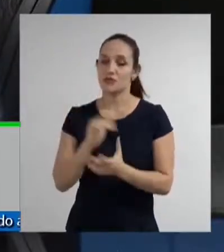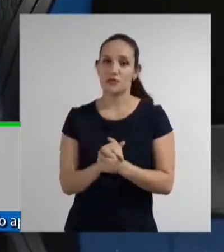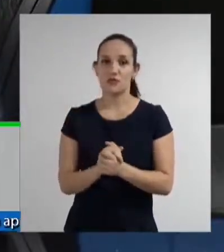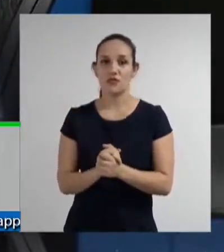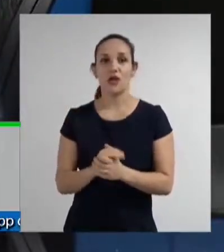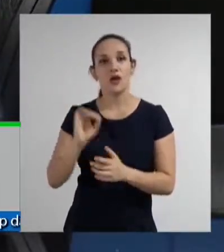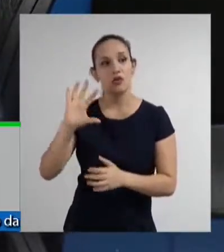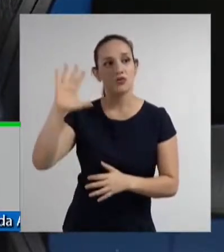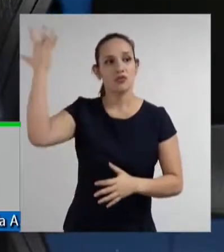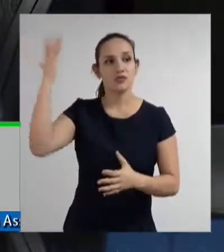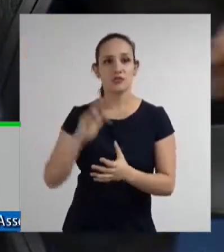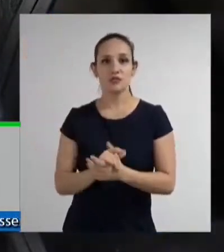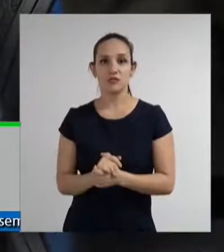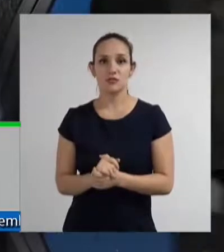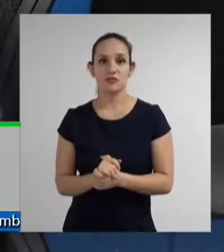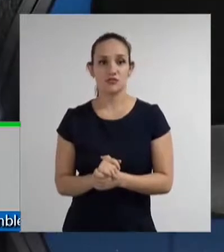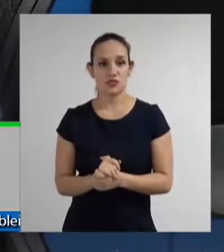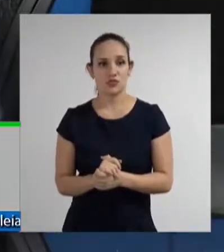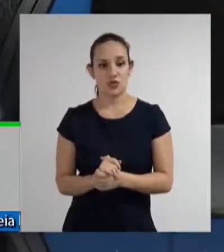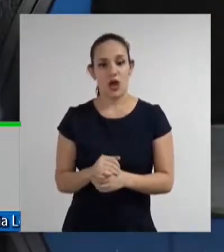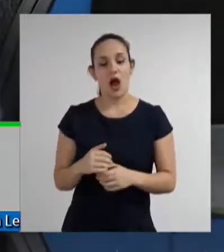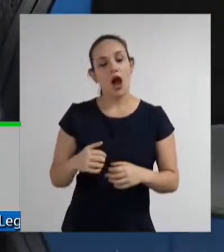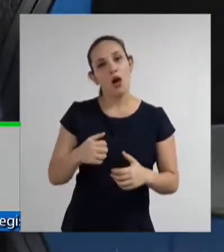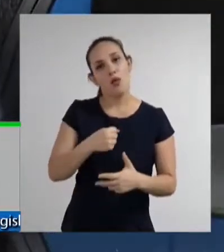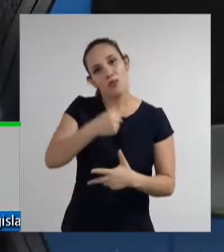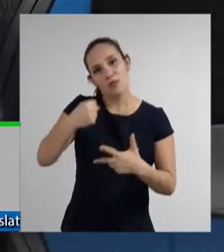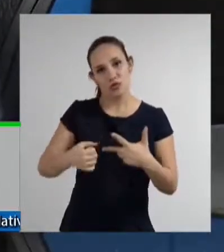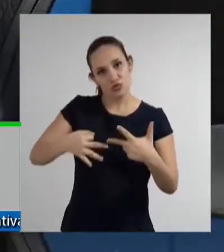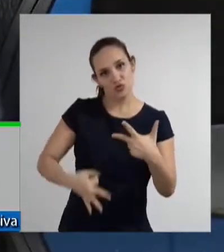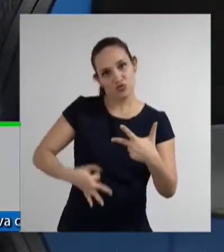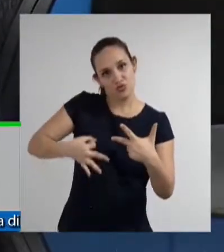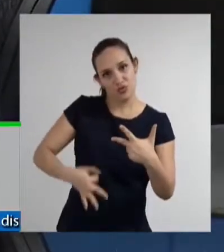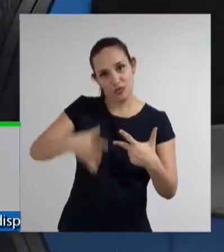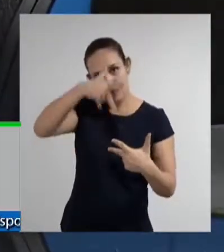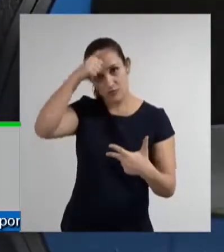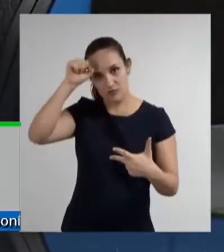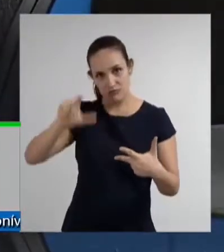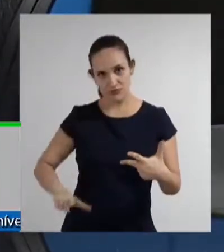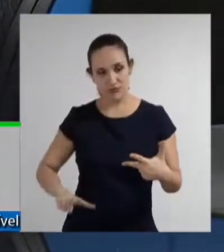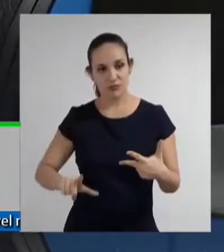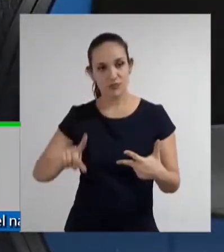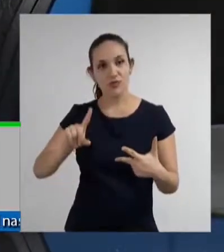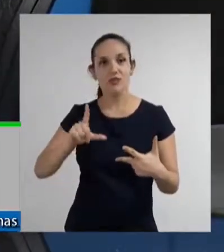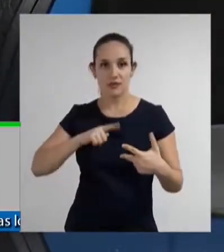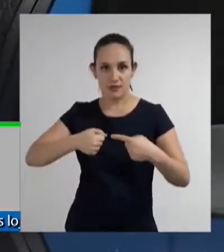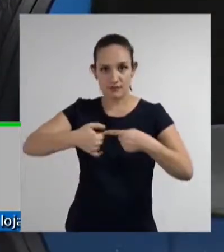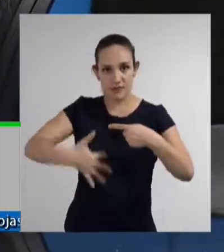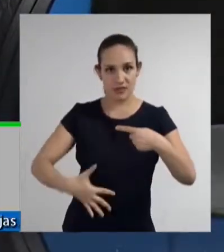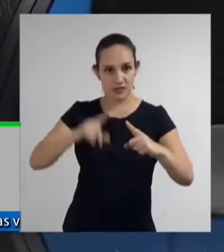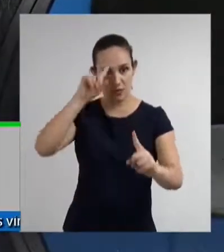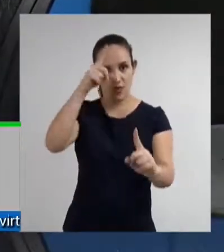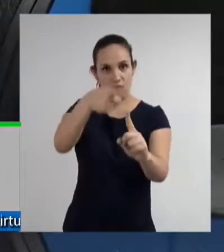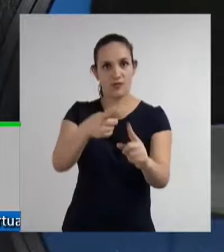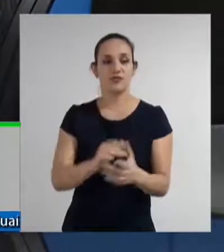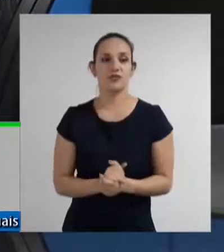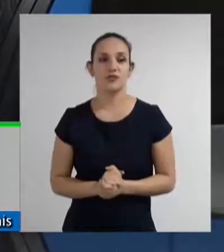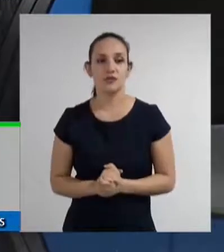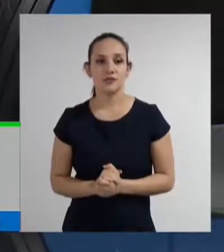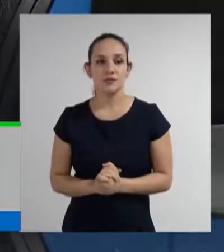realizados em processos vinculados ao Poder Judiciário do Estado de Mato Grosso do Sul, para os fins que especifica.